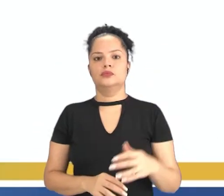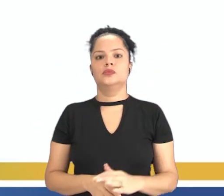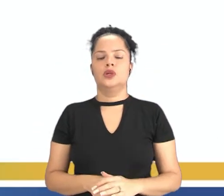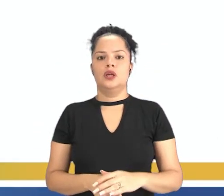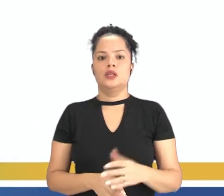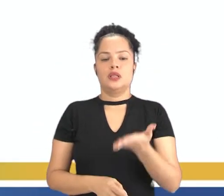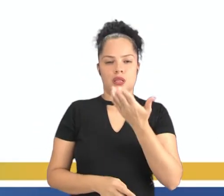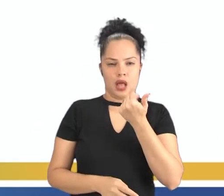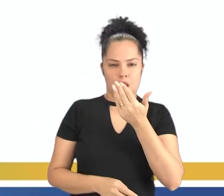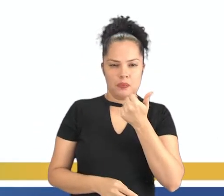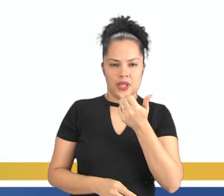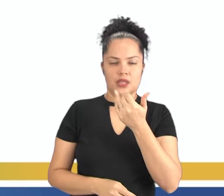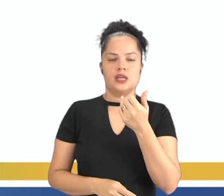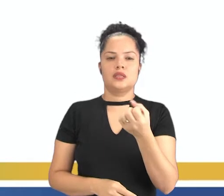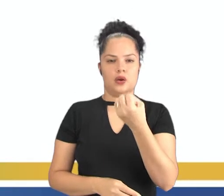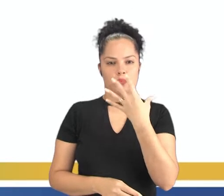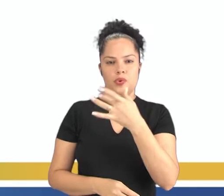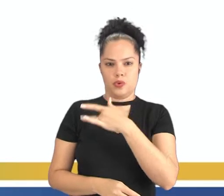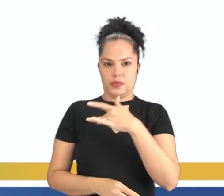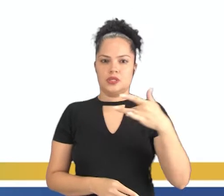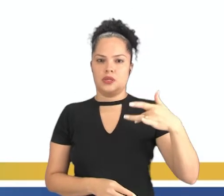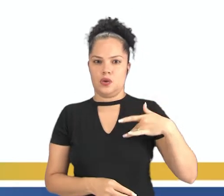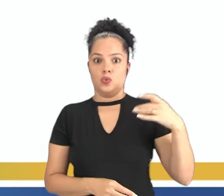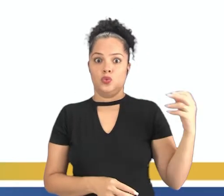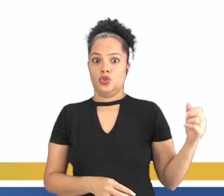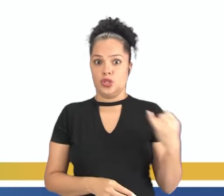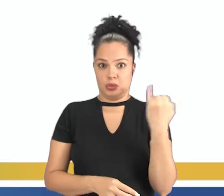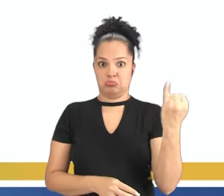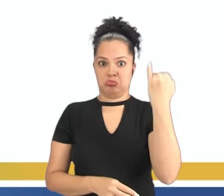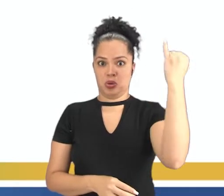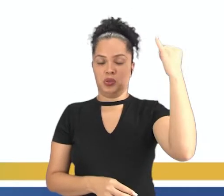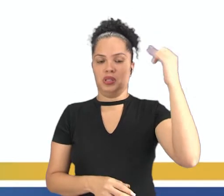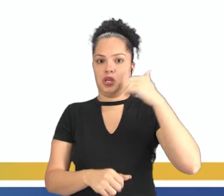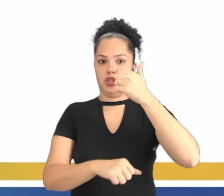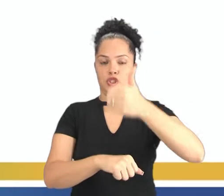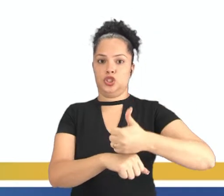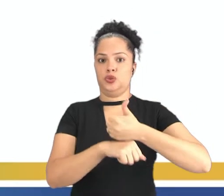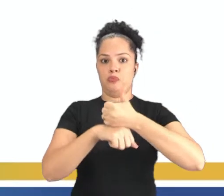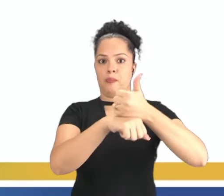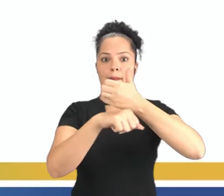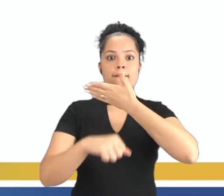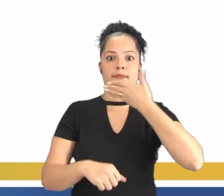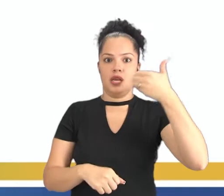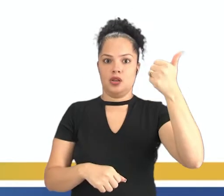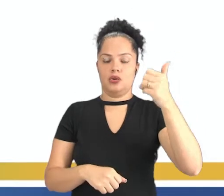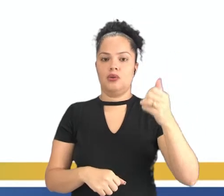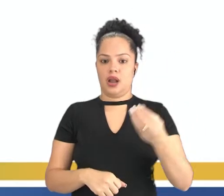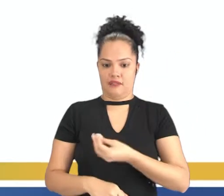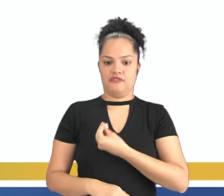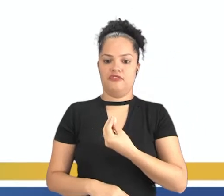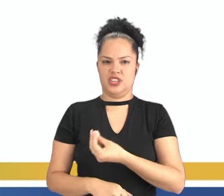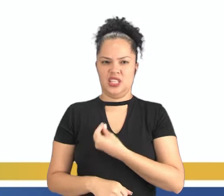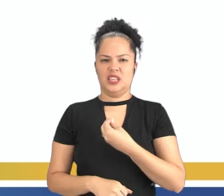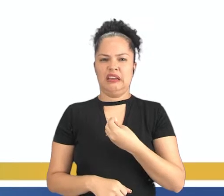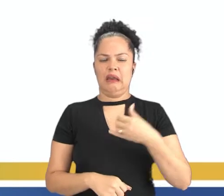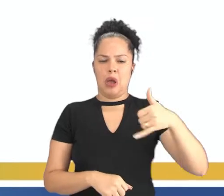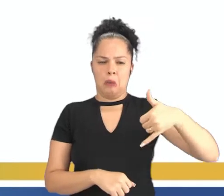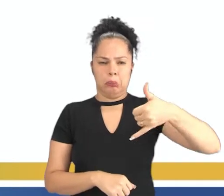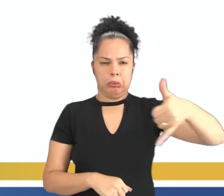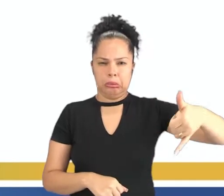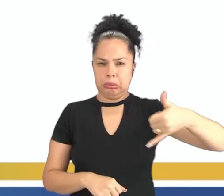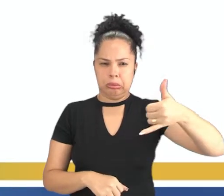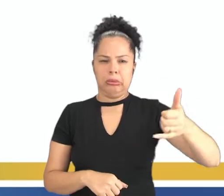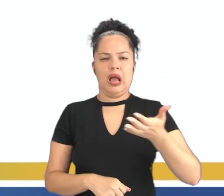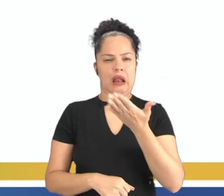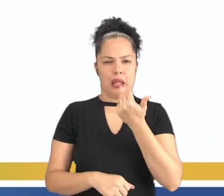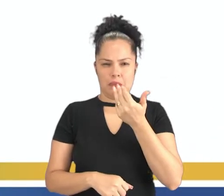alimentação saudável é essencial para alcançar uma maior qualidade de vida. O abuso de alimentos ricos em gorduras saturadas,